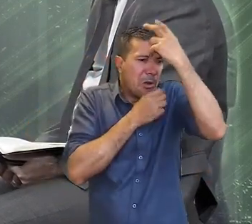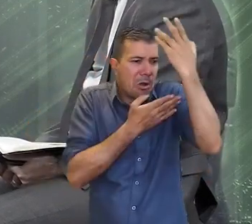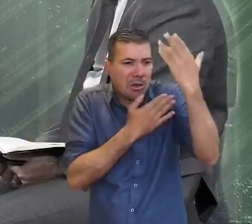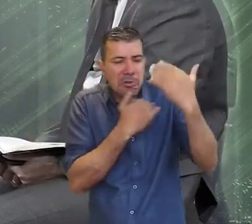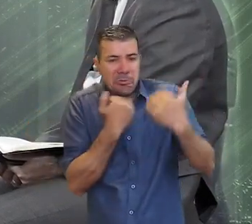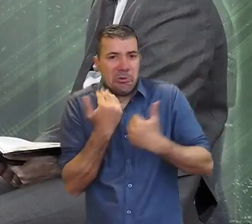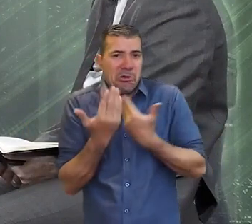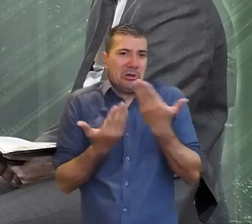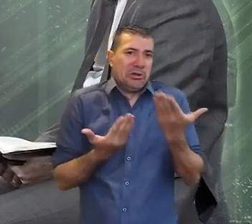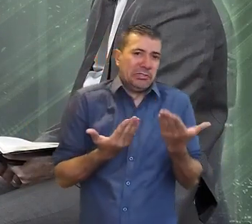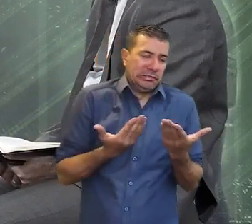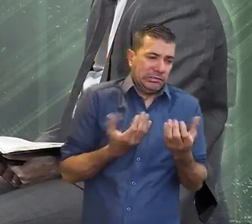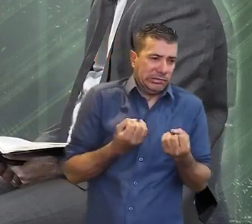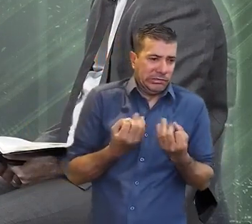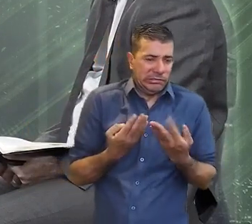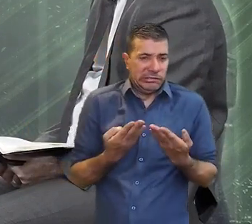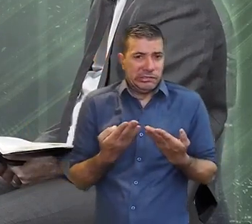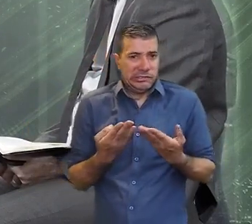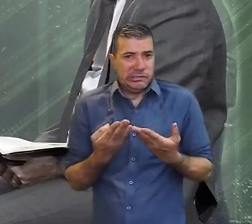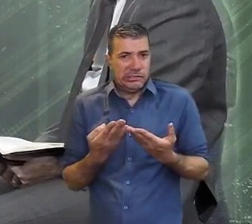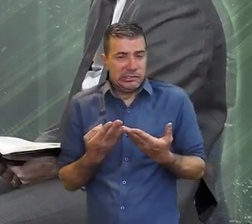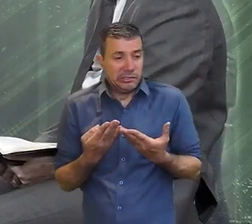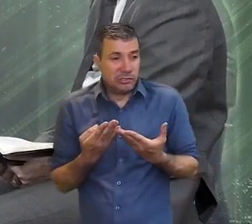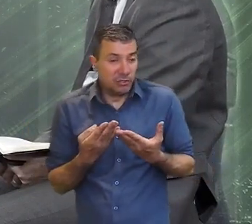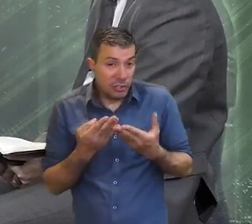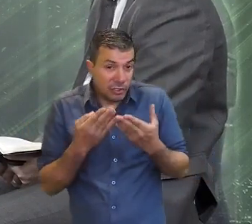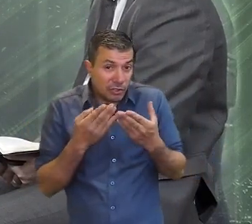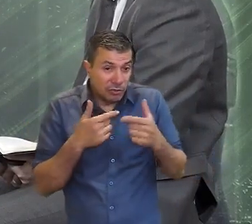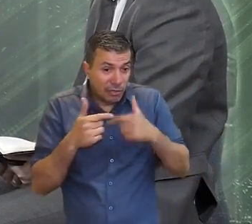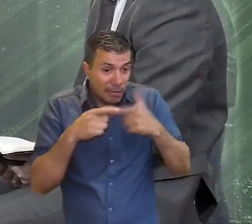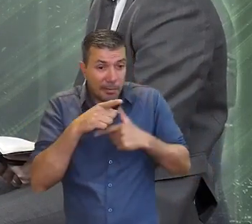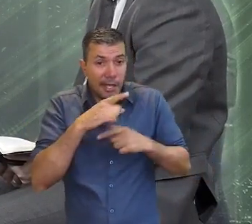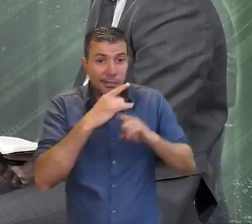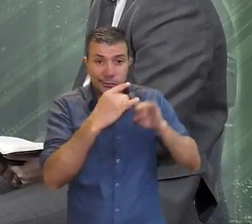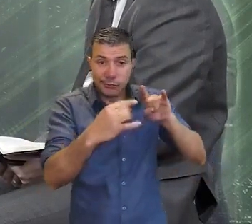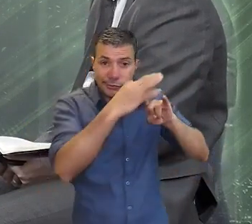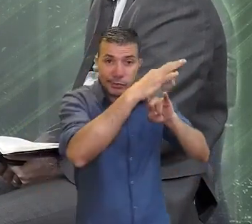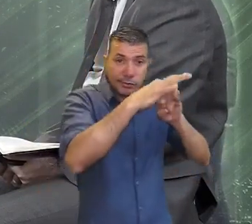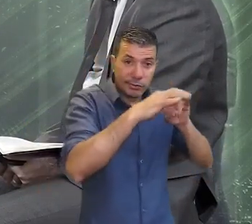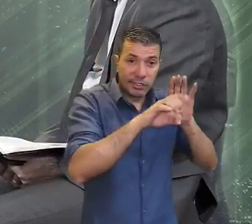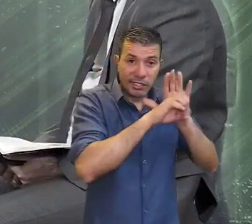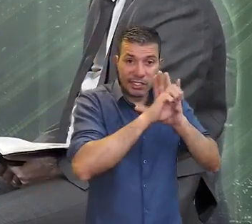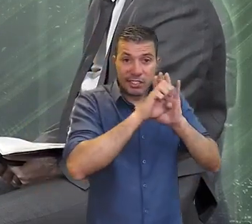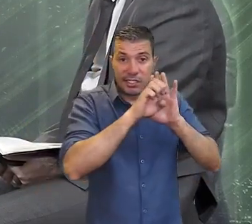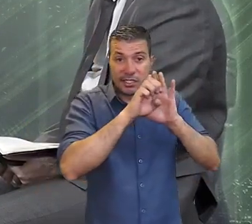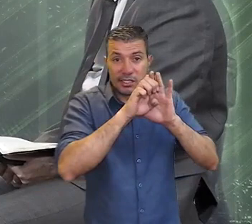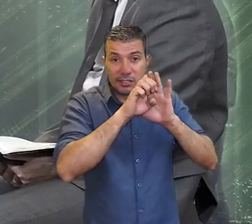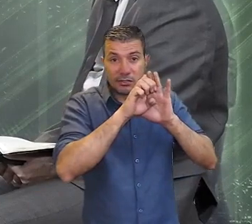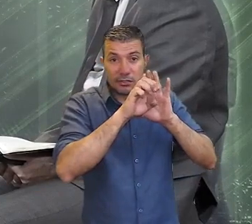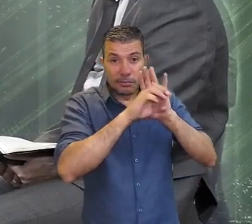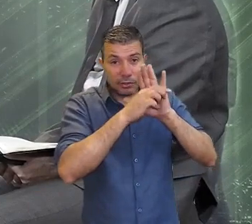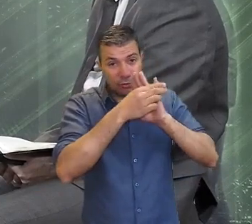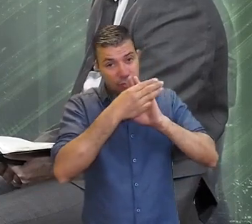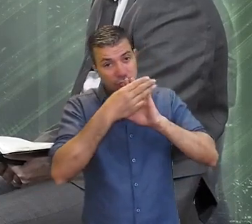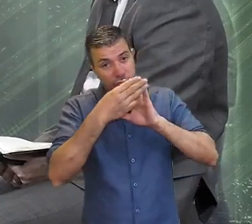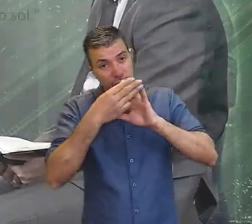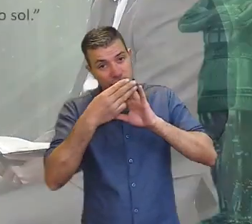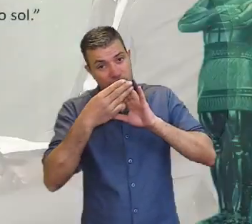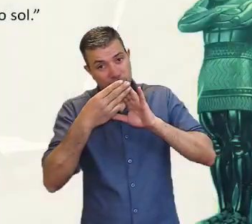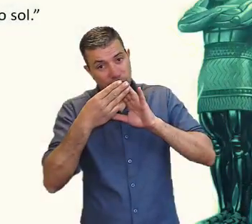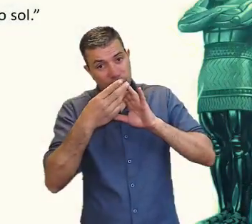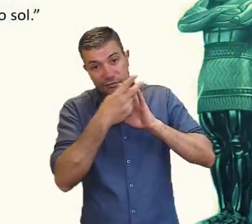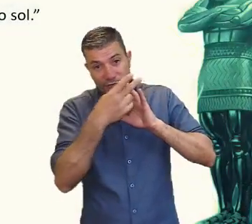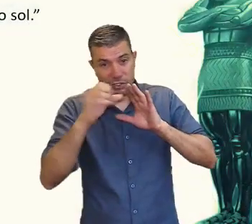né? Sim. Mas é interessante que havia um serviço no santuário que está em Êxodo 29, 38, que diz assim: